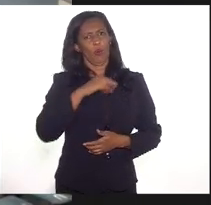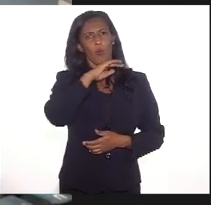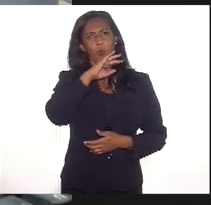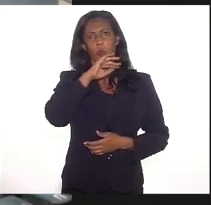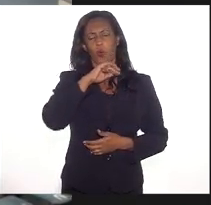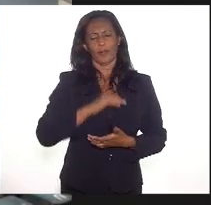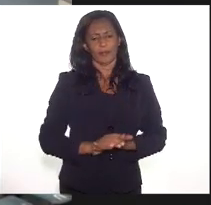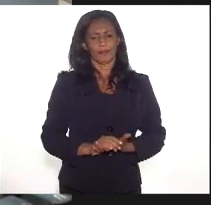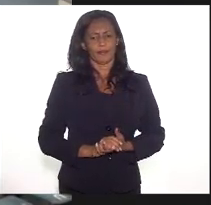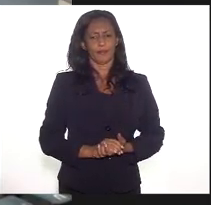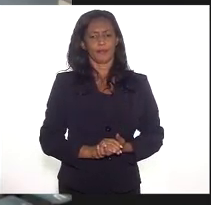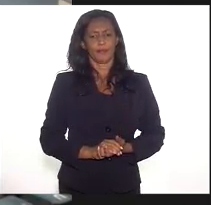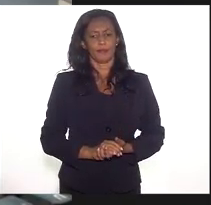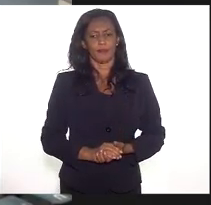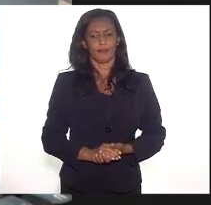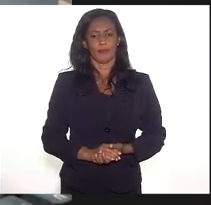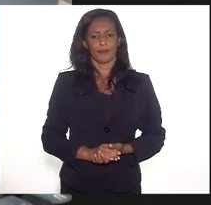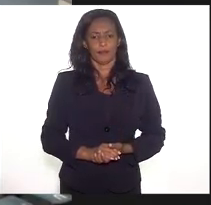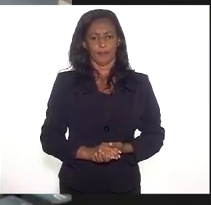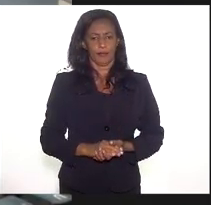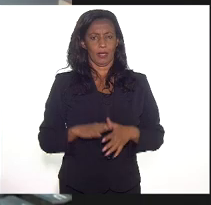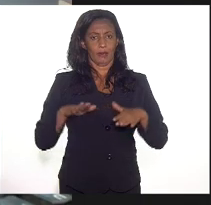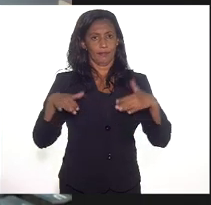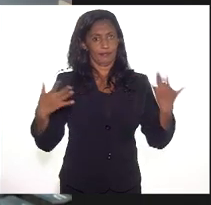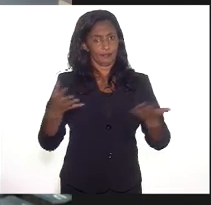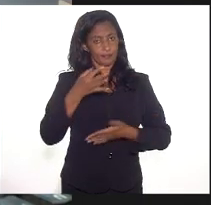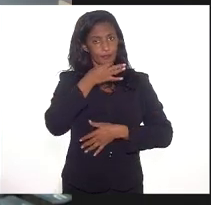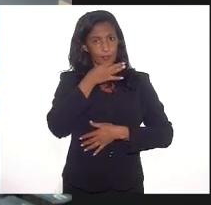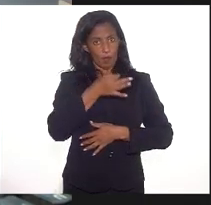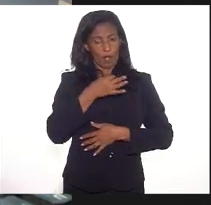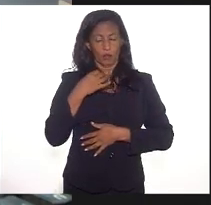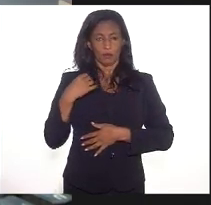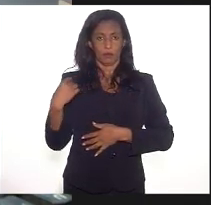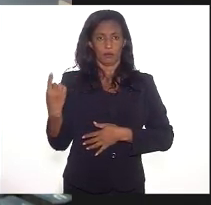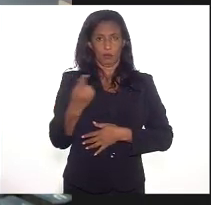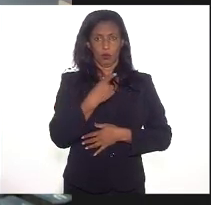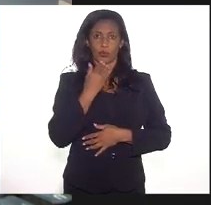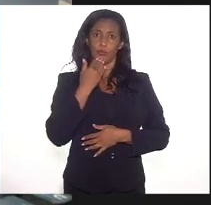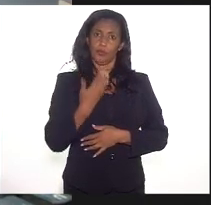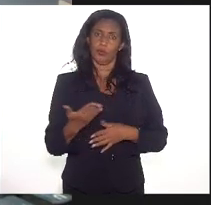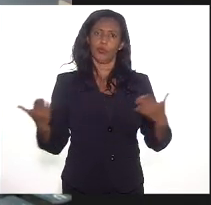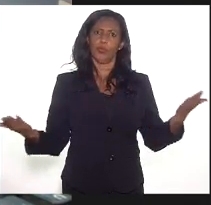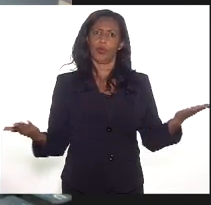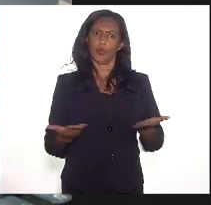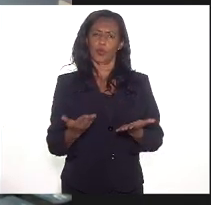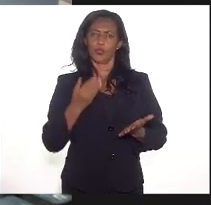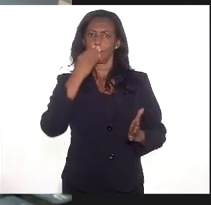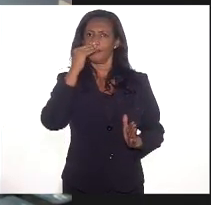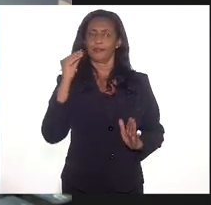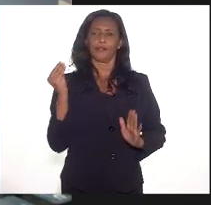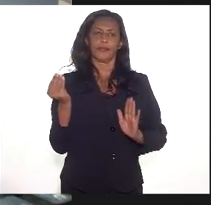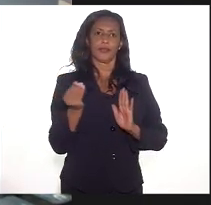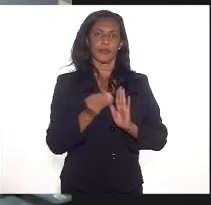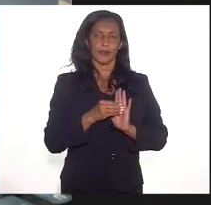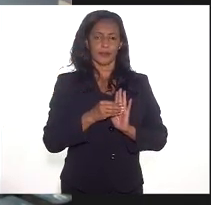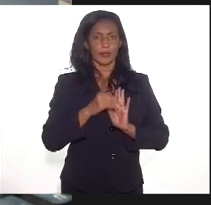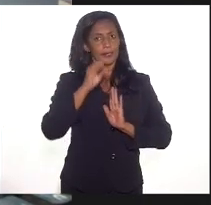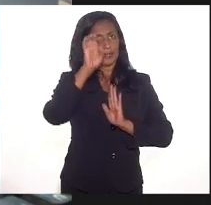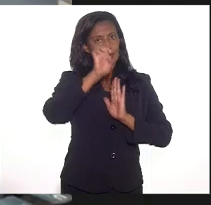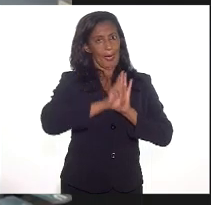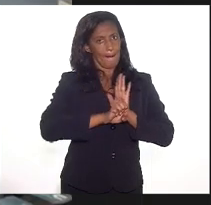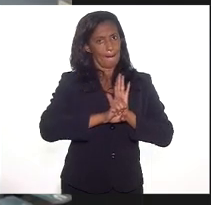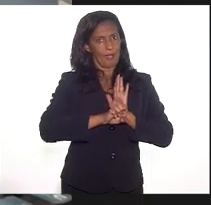Então, a minha sugestão, né, o nosso destaque é justamente pela rejeição dessa